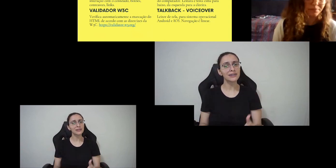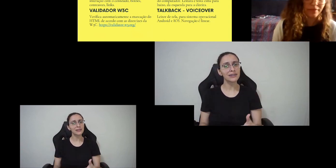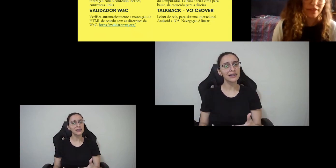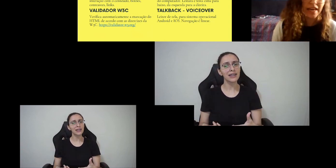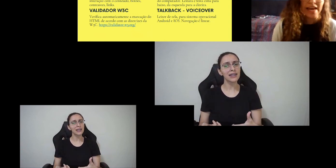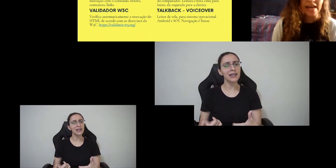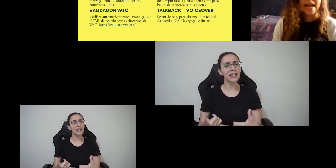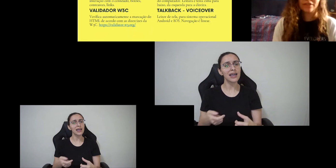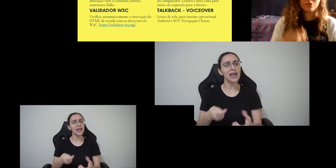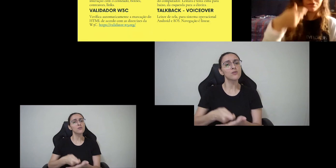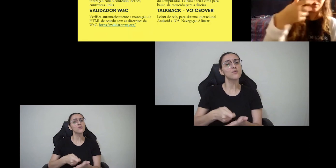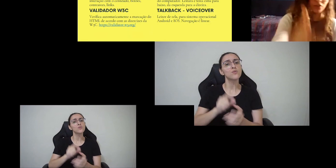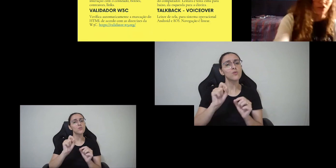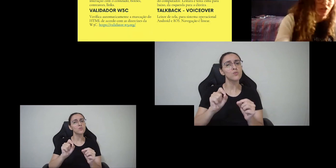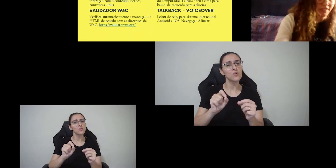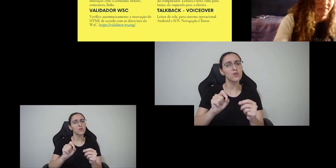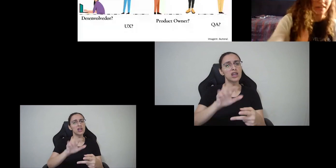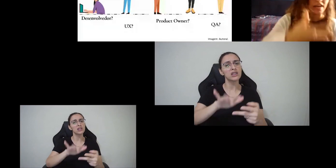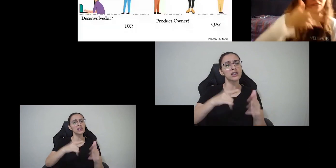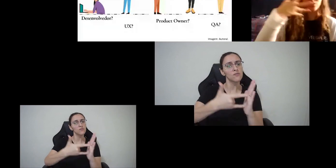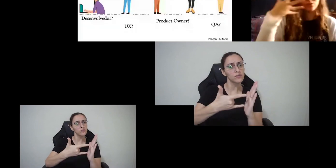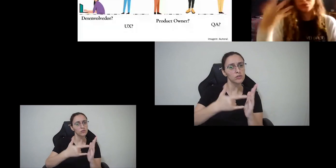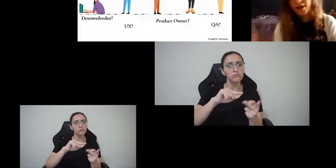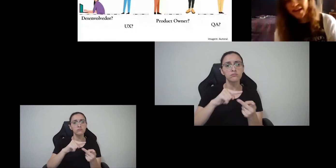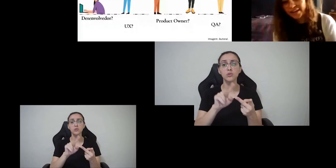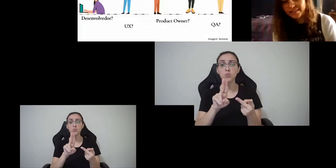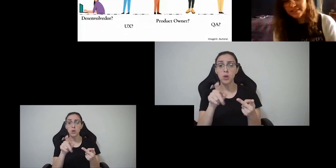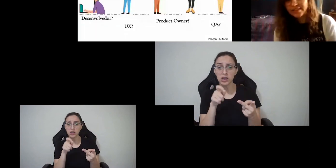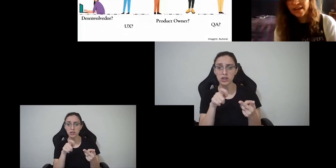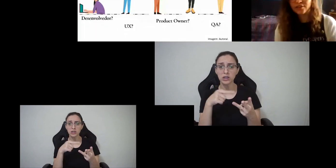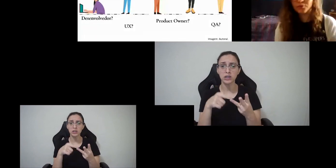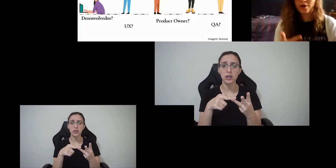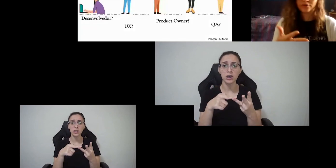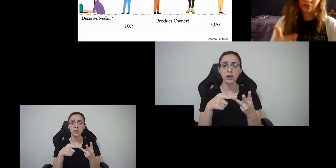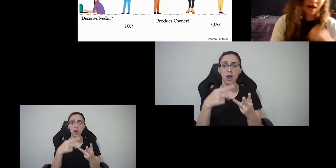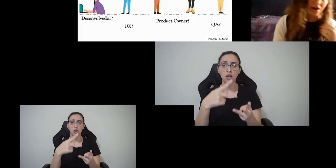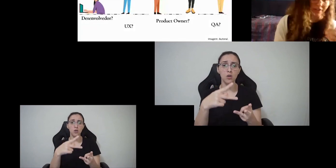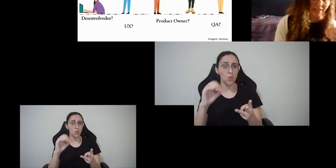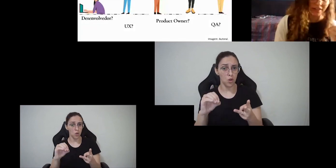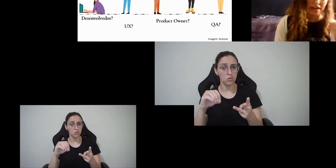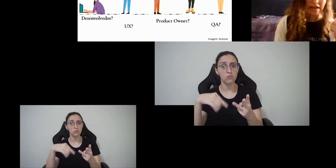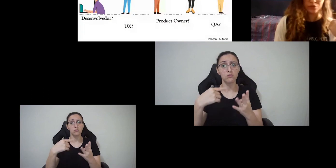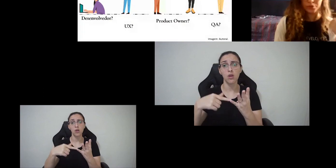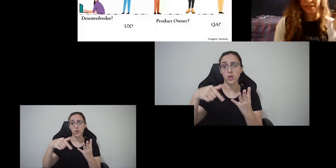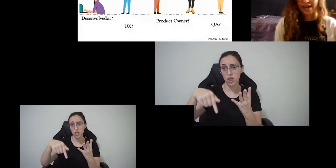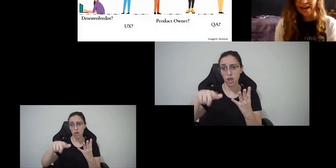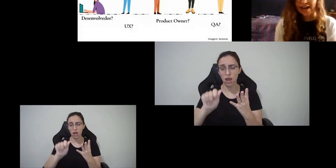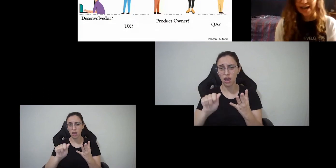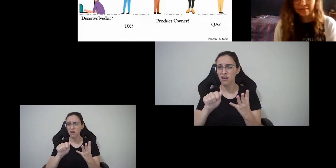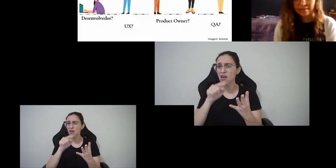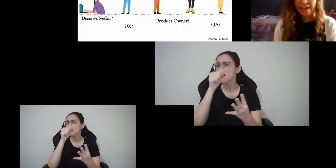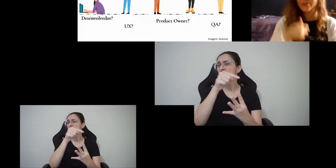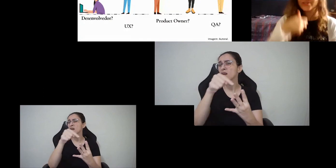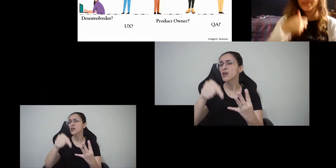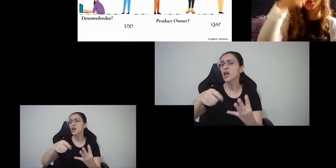quem? É do desenvolvedor? É do UX? É do Product Owner? É do